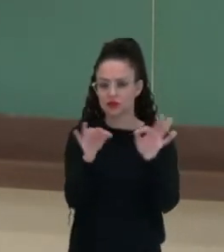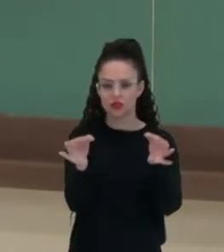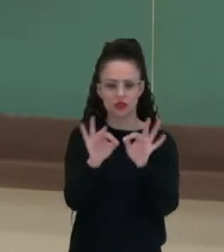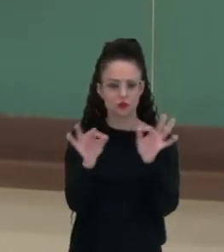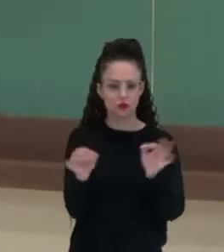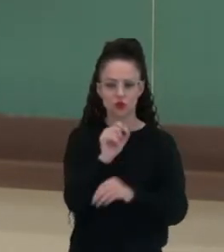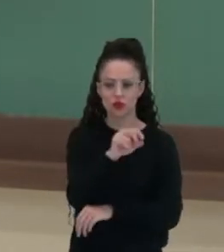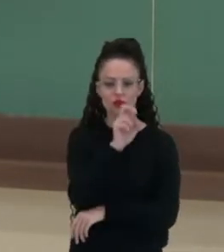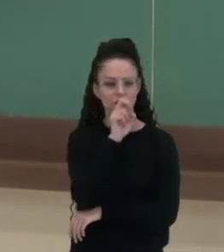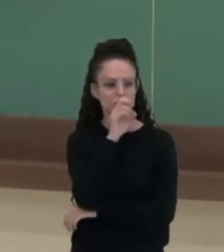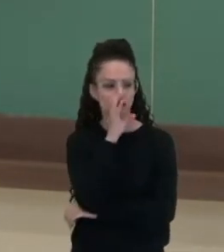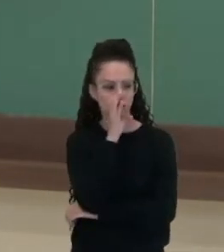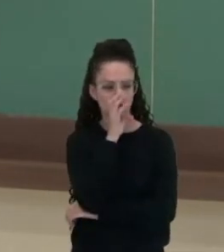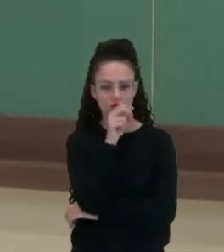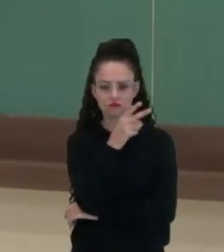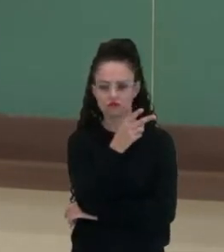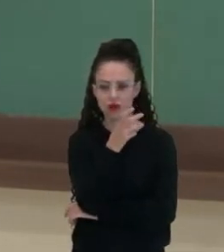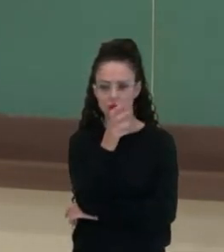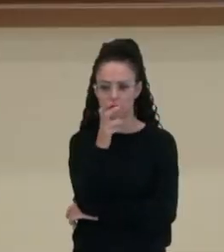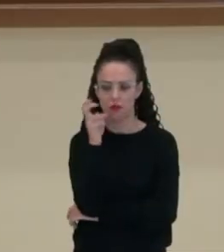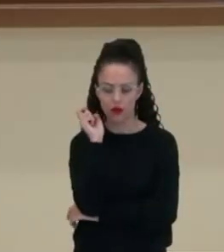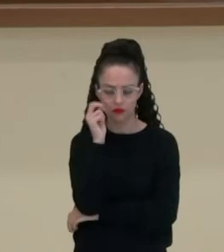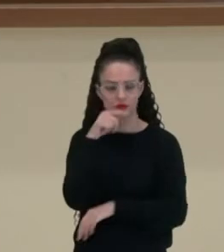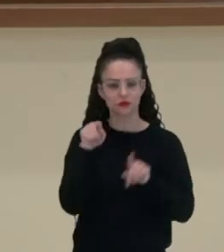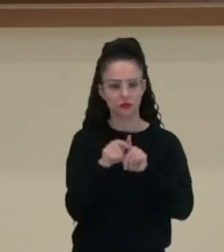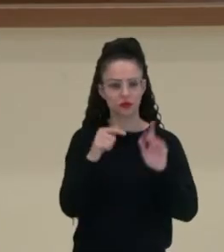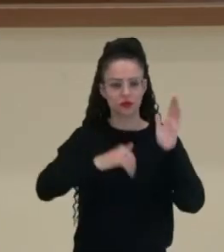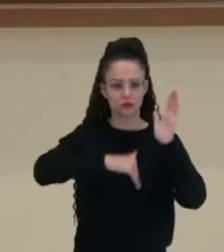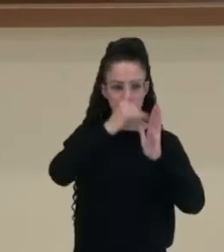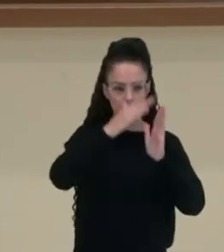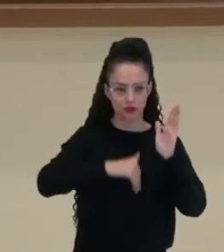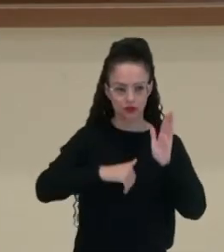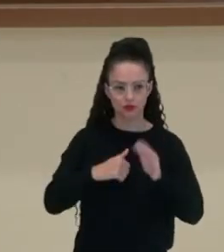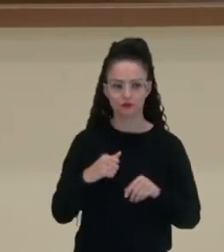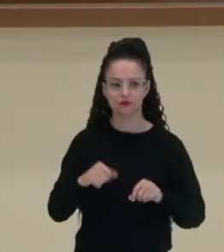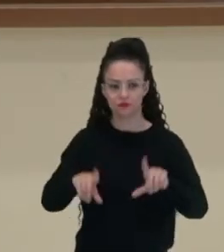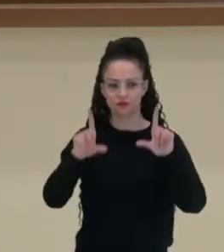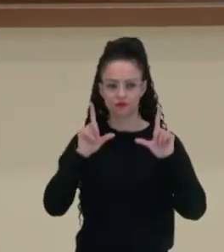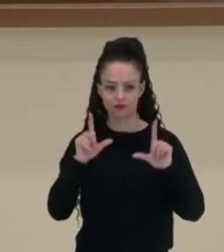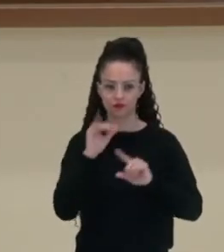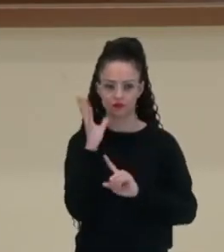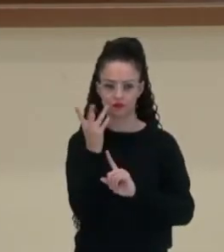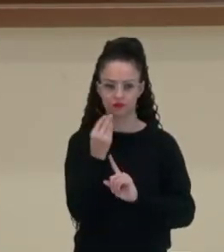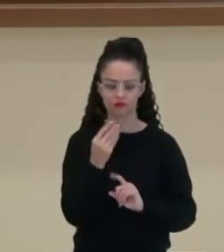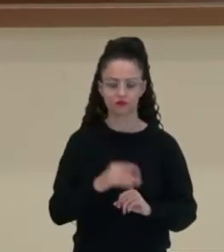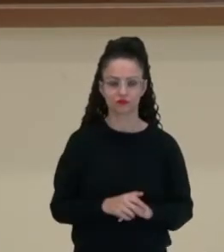o que está observando do seu cotidiano e vai representar isso na sua obra de arte.